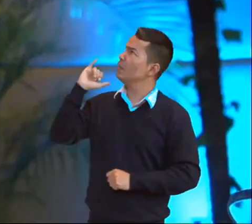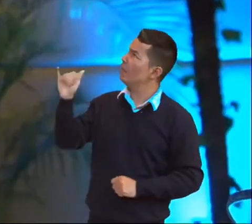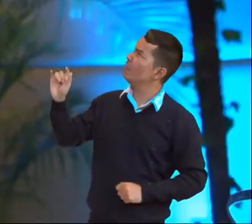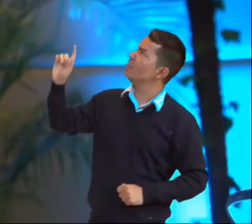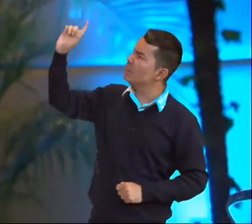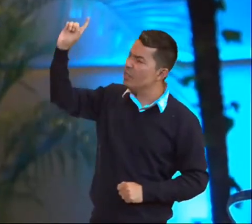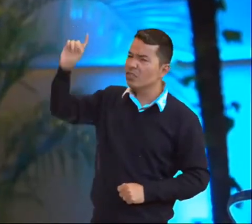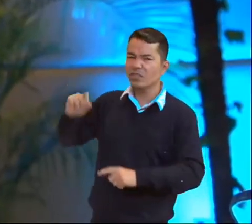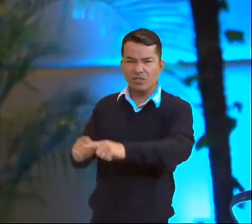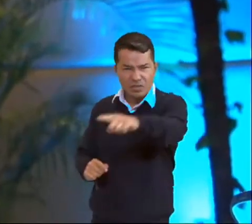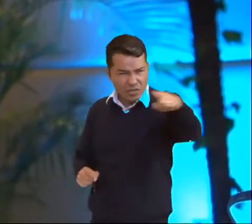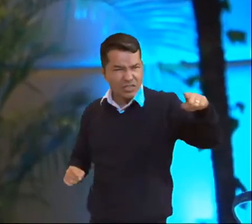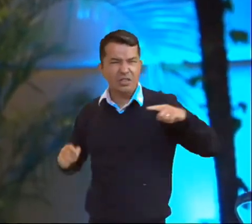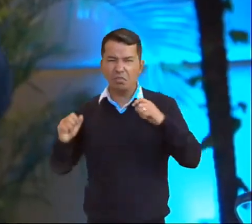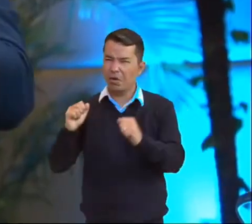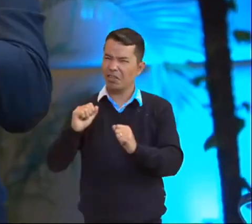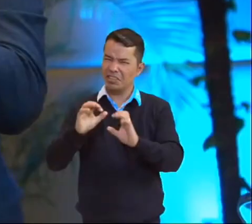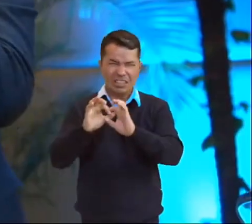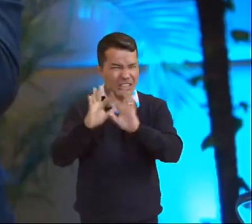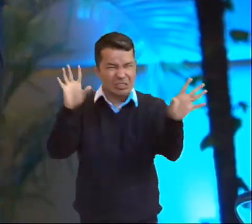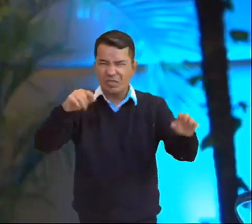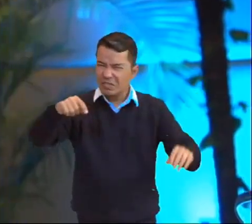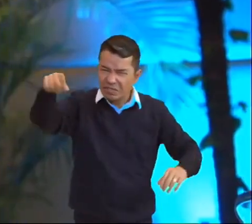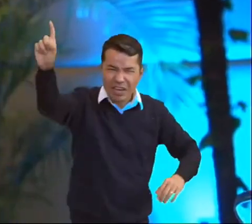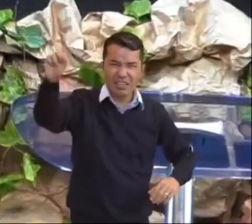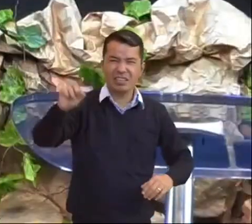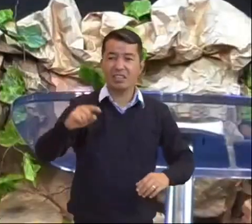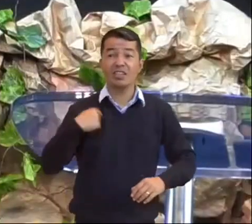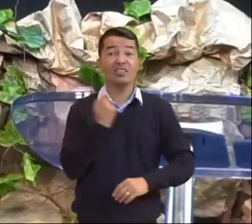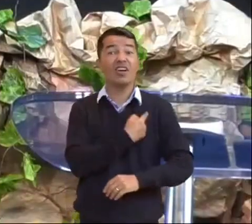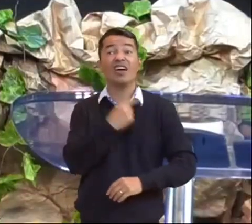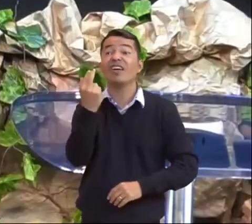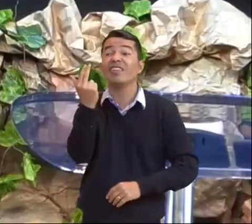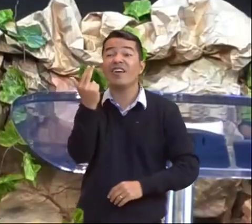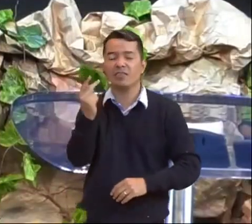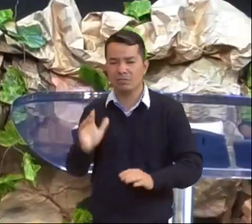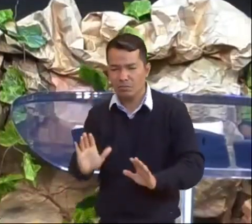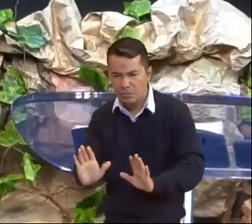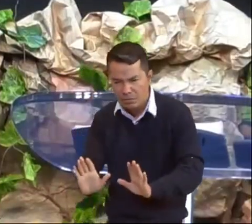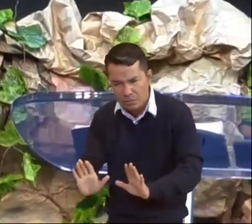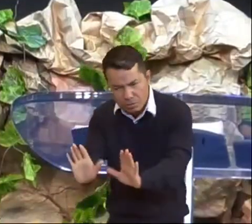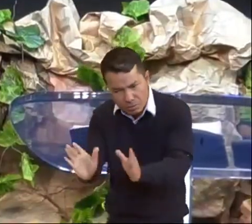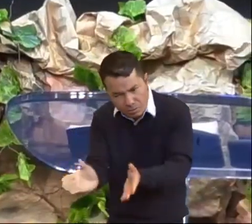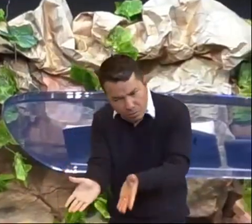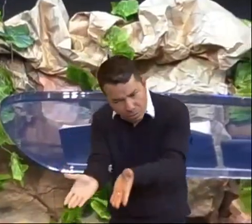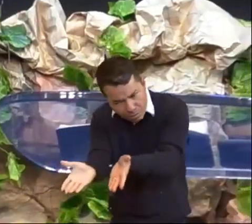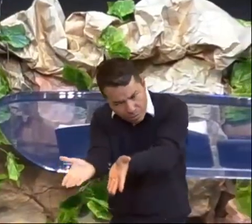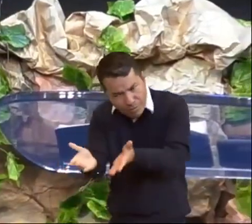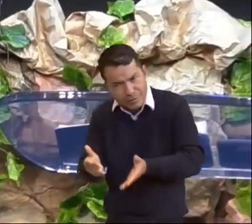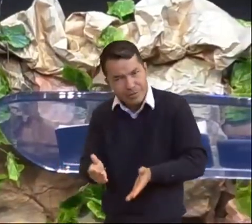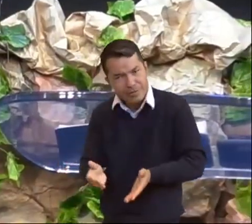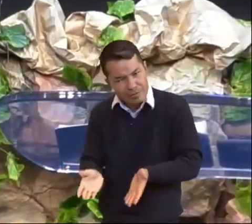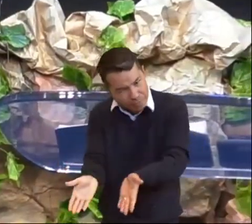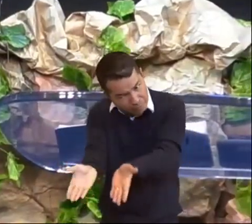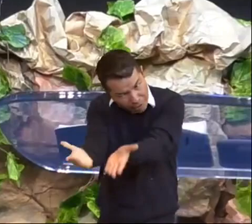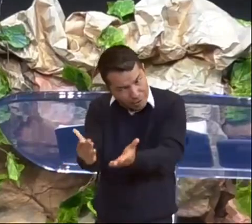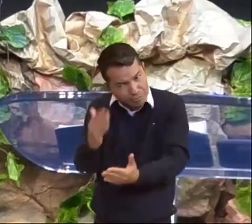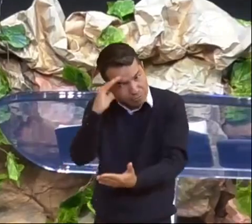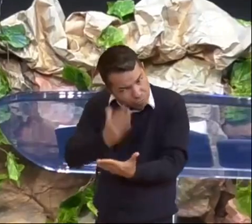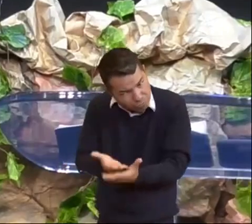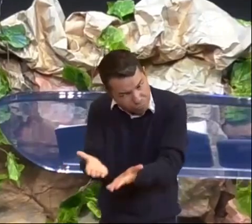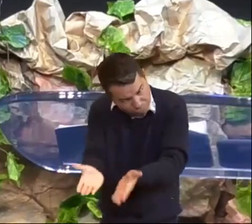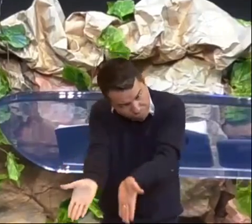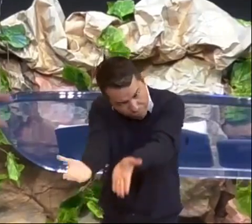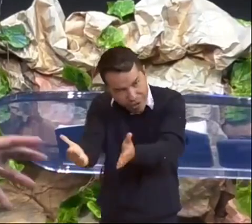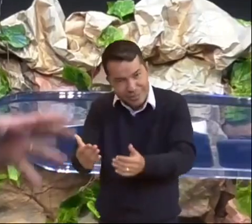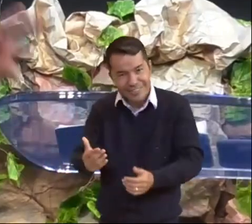seguir adiante, que eles podem ter experiência. Quando a gente empurra eles, põe na fogueira literalmente. Quantas